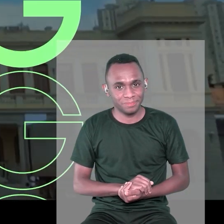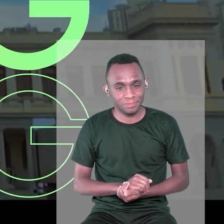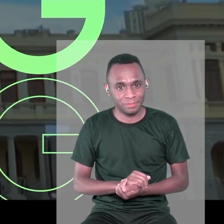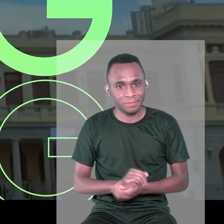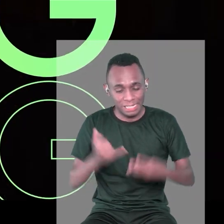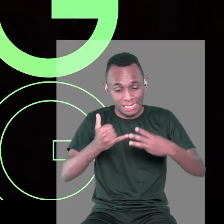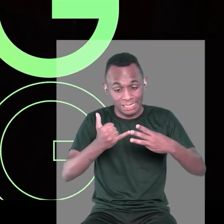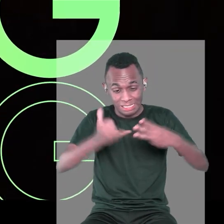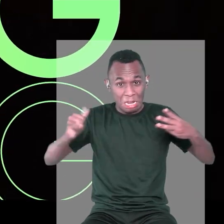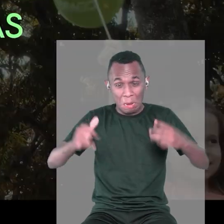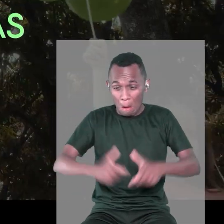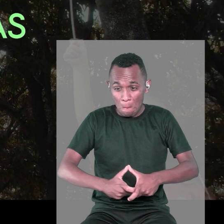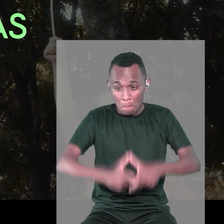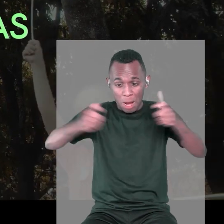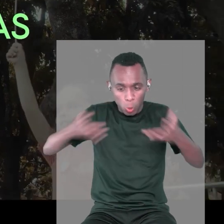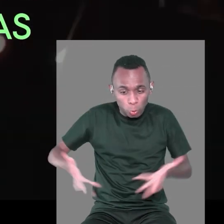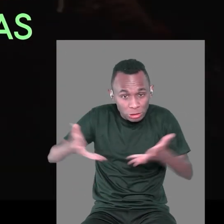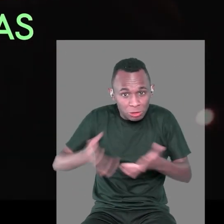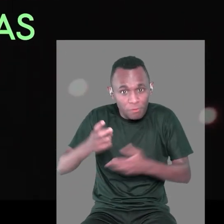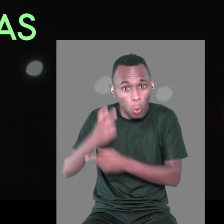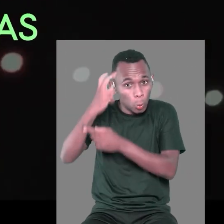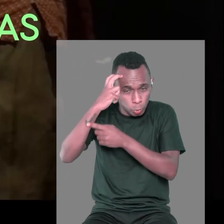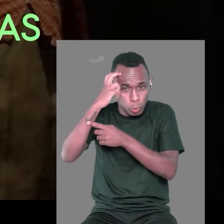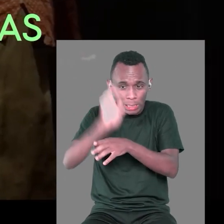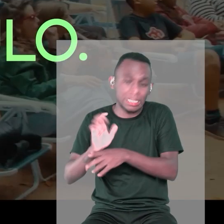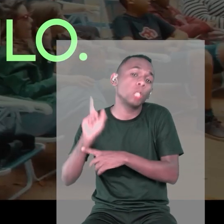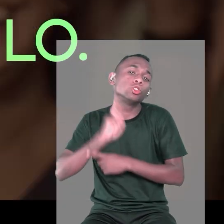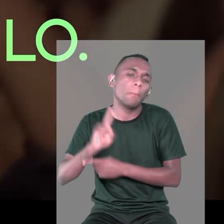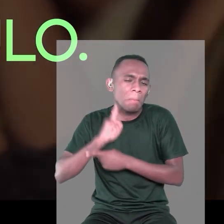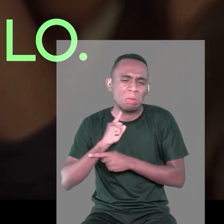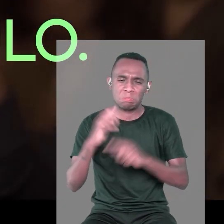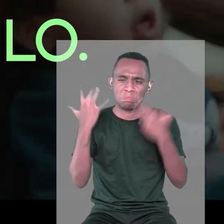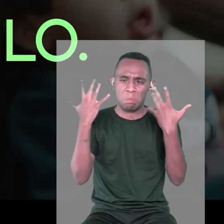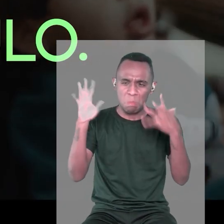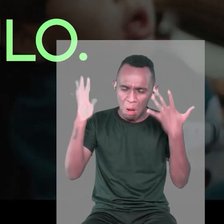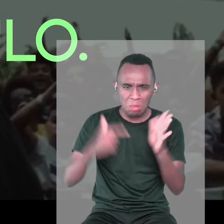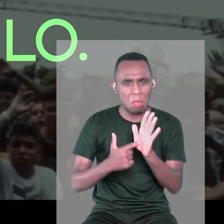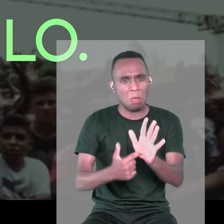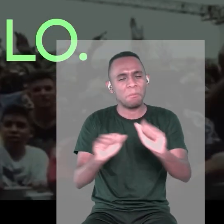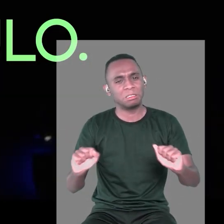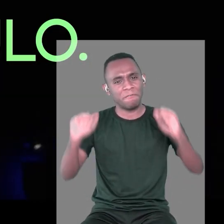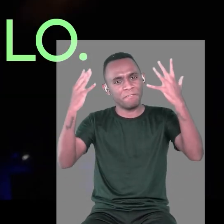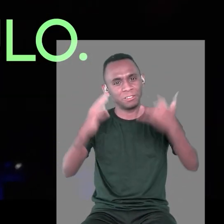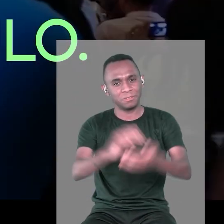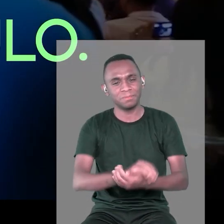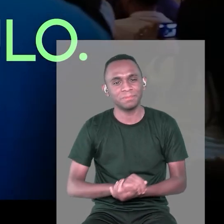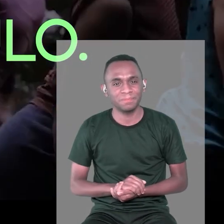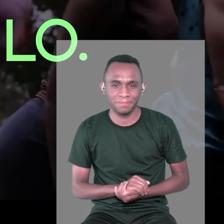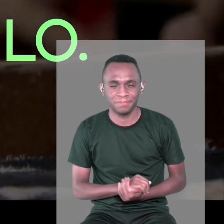A CEMIG, maior incentivadora da cultura de Minas, aplaude de pé este espetáculo.